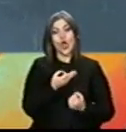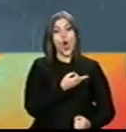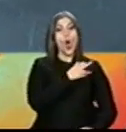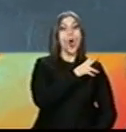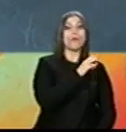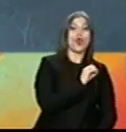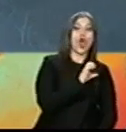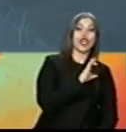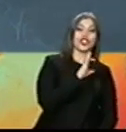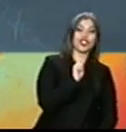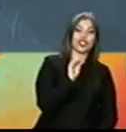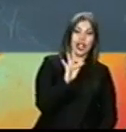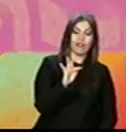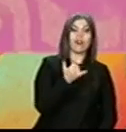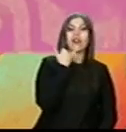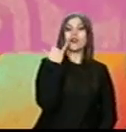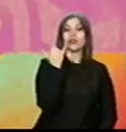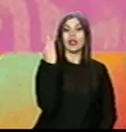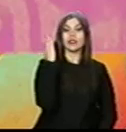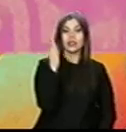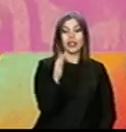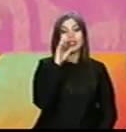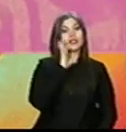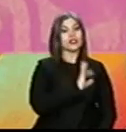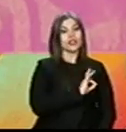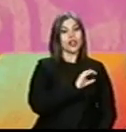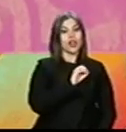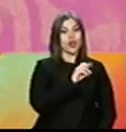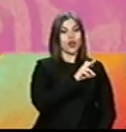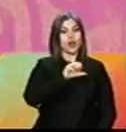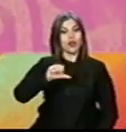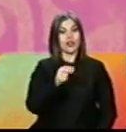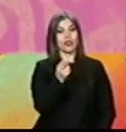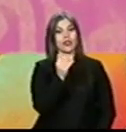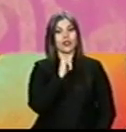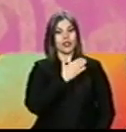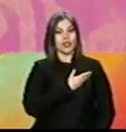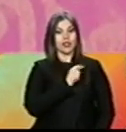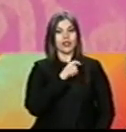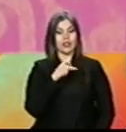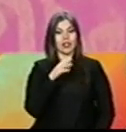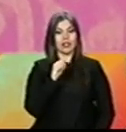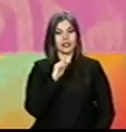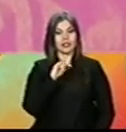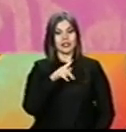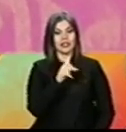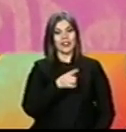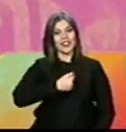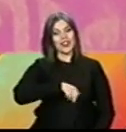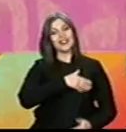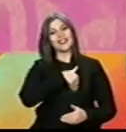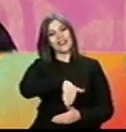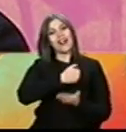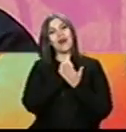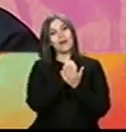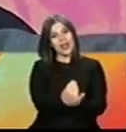procurar. Fazem os contactos diretamente com a Dona Orquídea Silva e depois nós estaremos lá sempre para os apoiar e para dinamizar todo